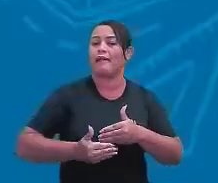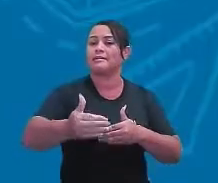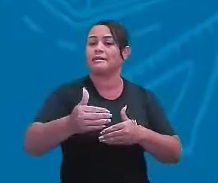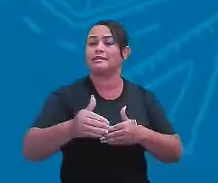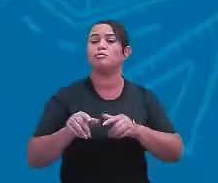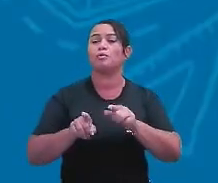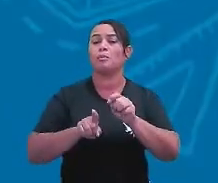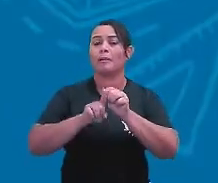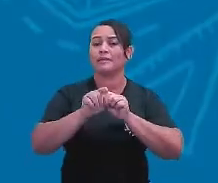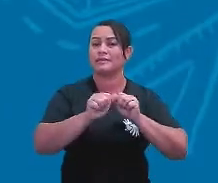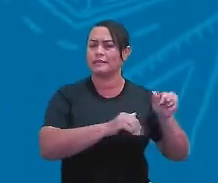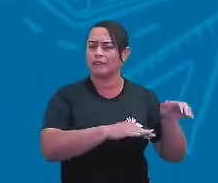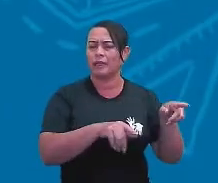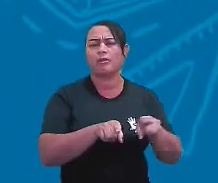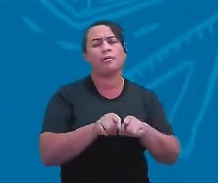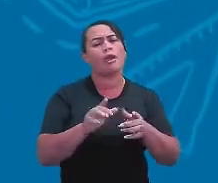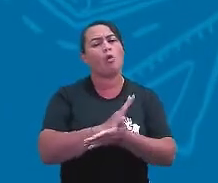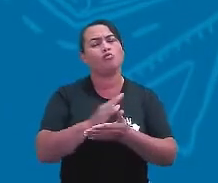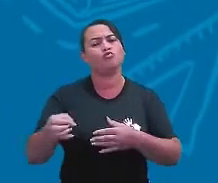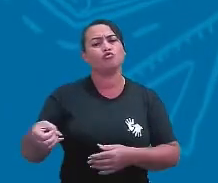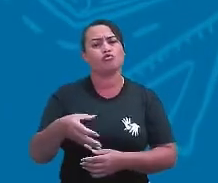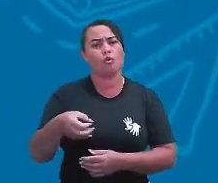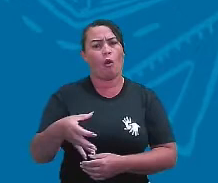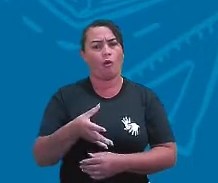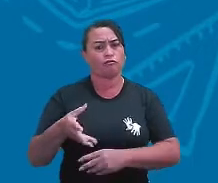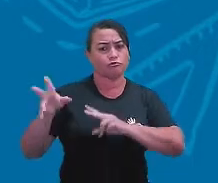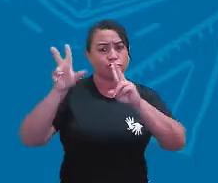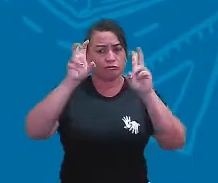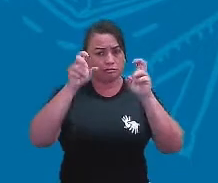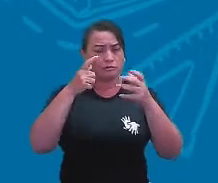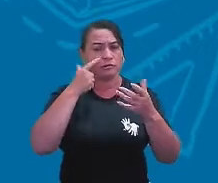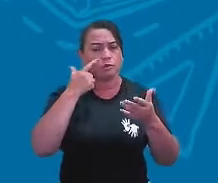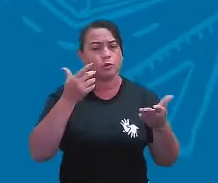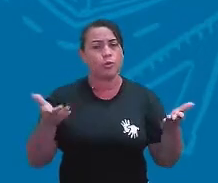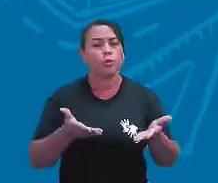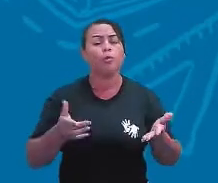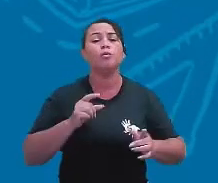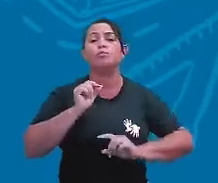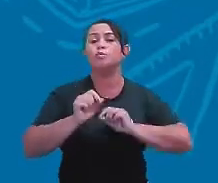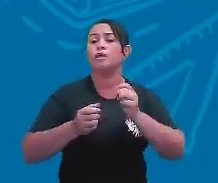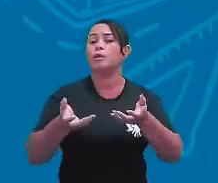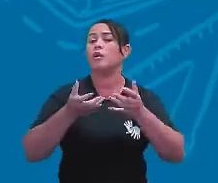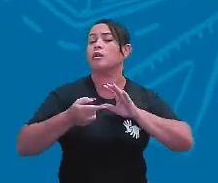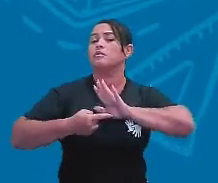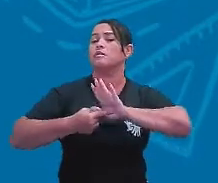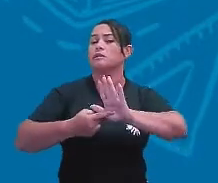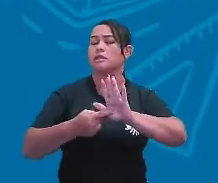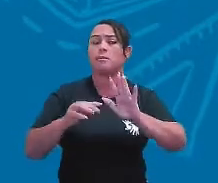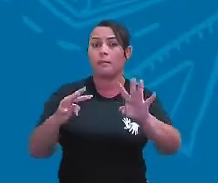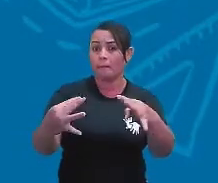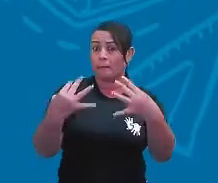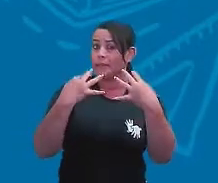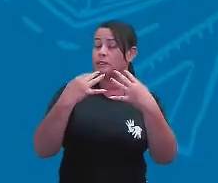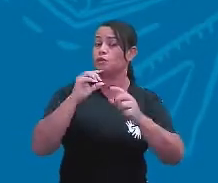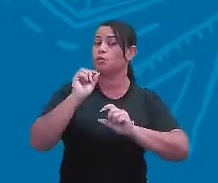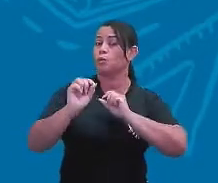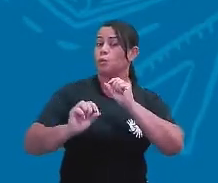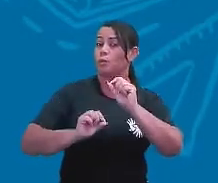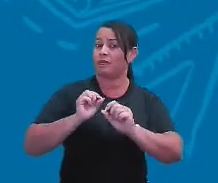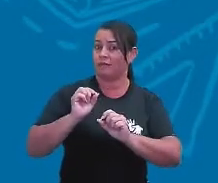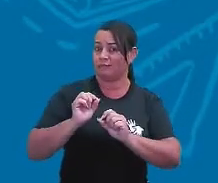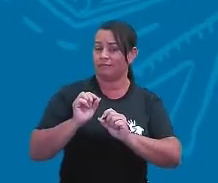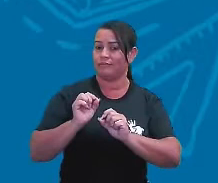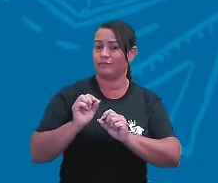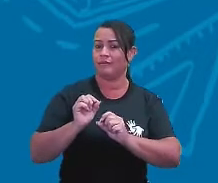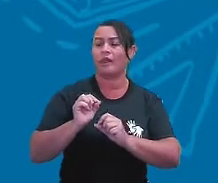E também alguns assuntos novos que vêm por aí. Então, vamos lá. Hoje, eu quero que vocês prestem muita atenção no